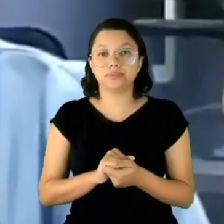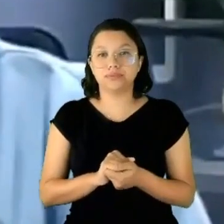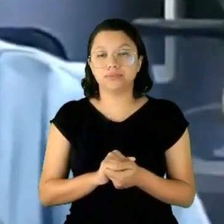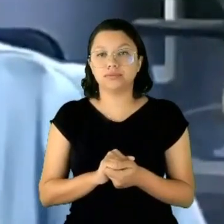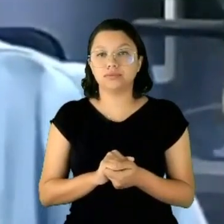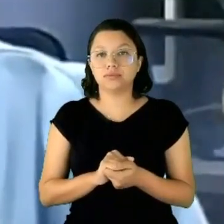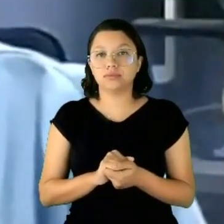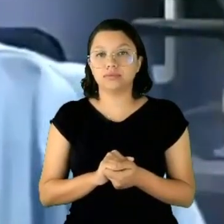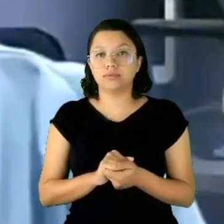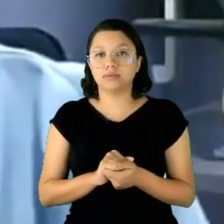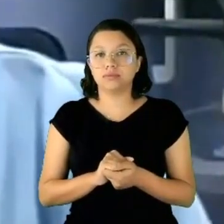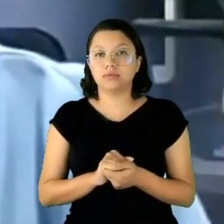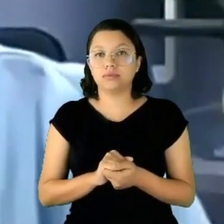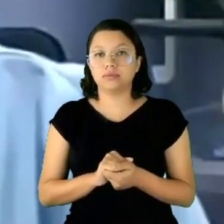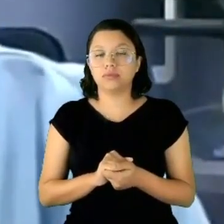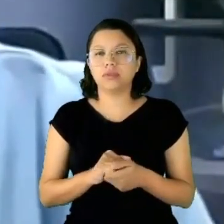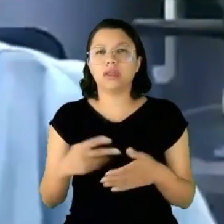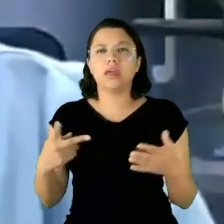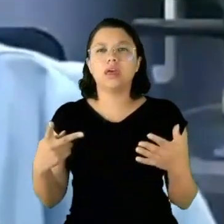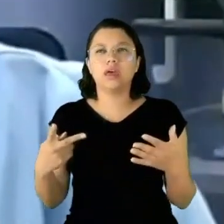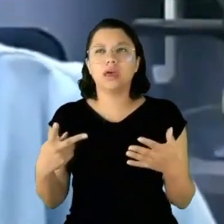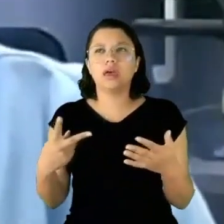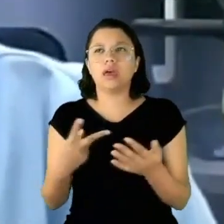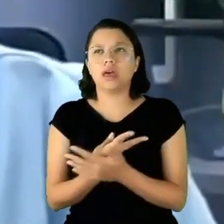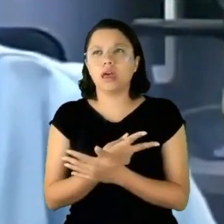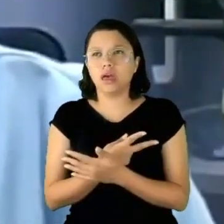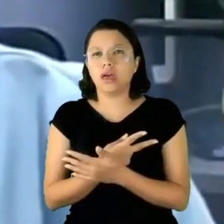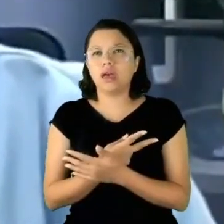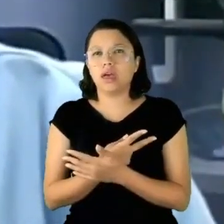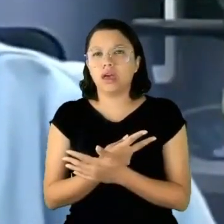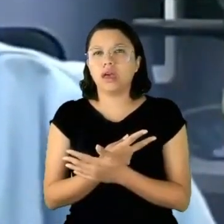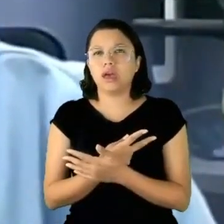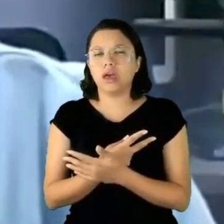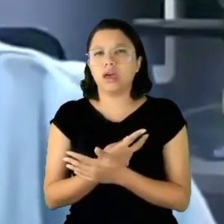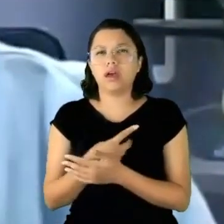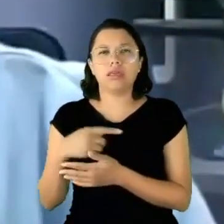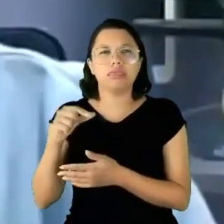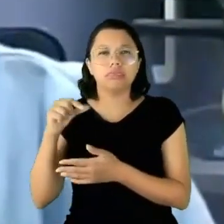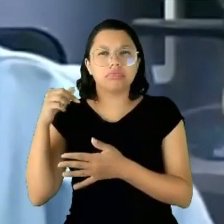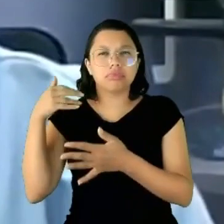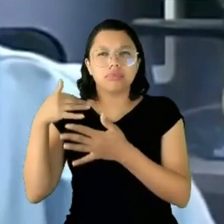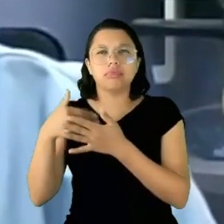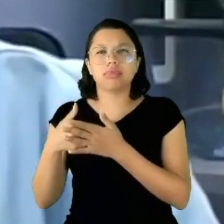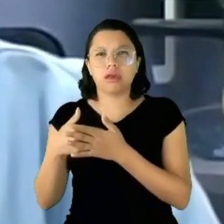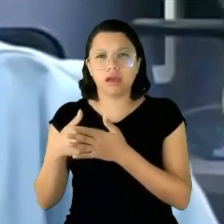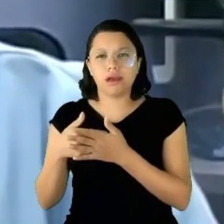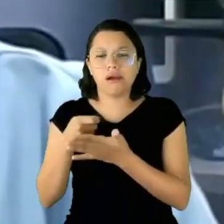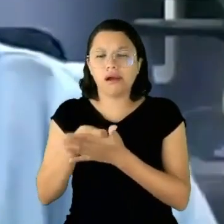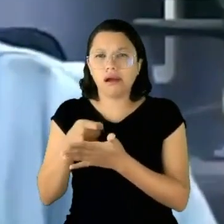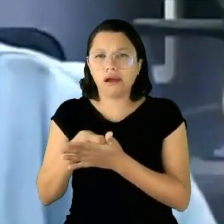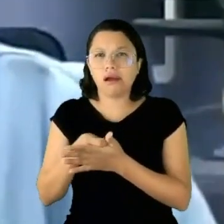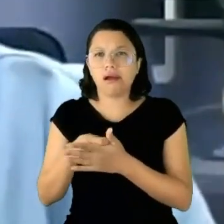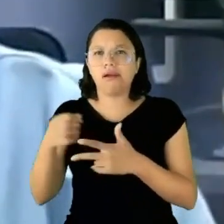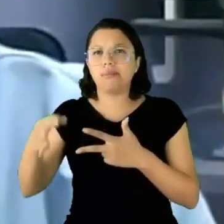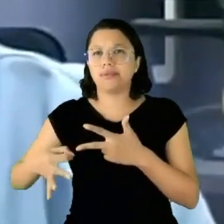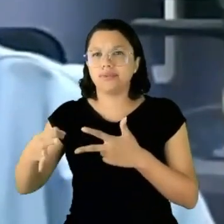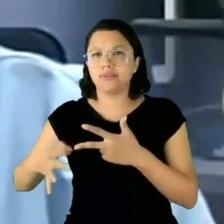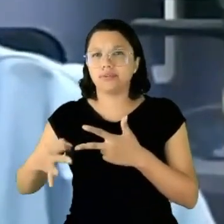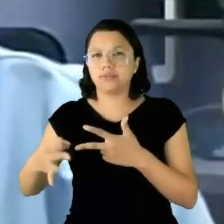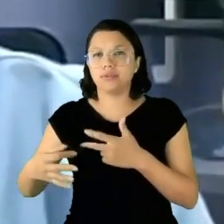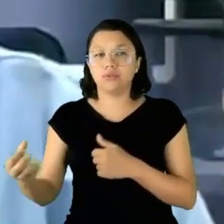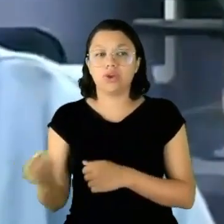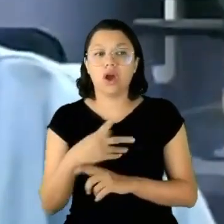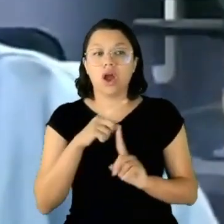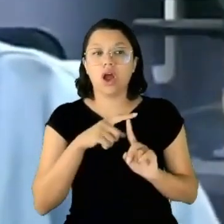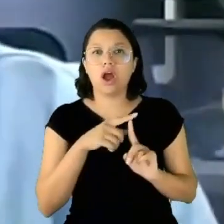Uma figura recente que tem sido muito cobrado no poder judiciário é um novo tipo de juiz, um